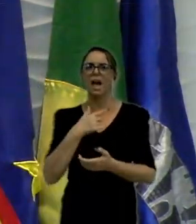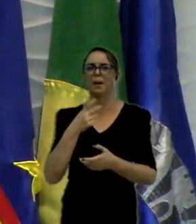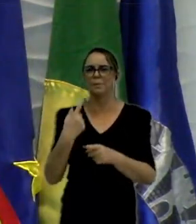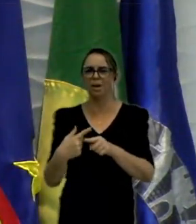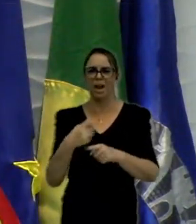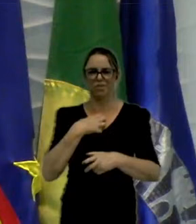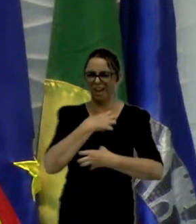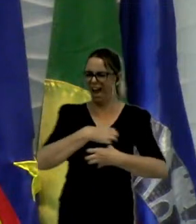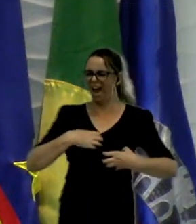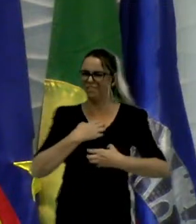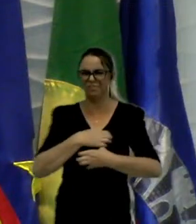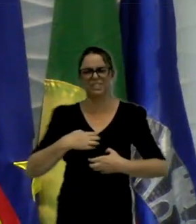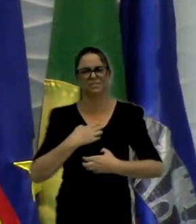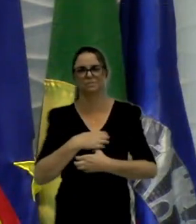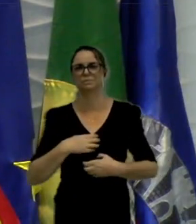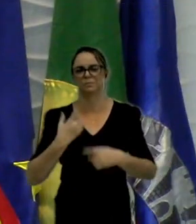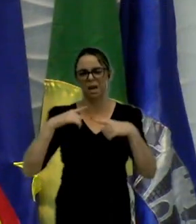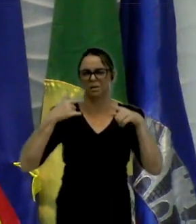indignação